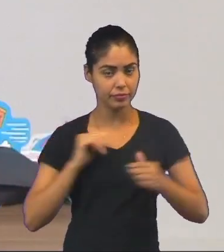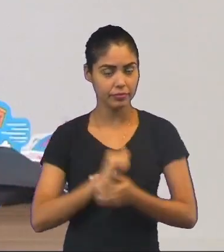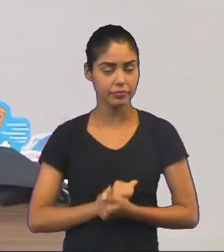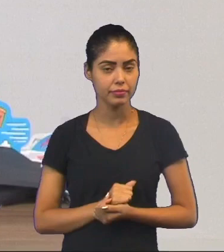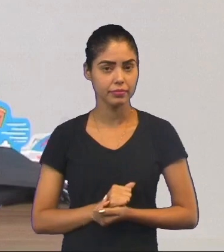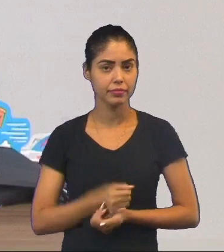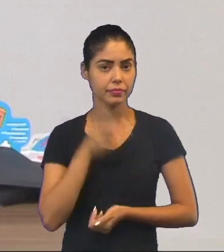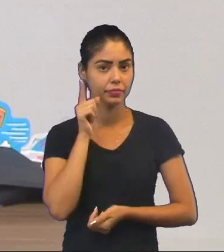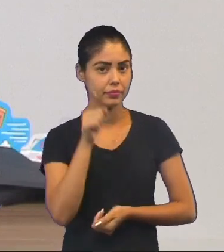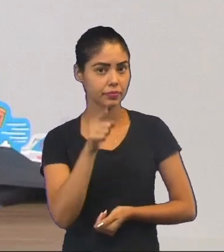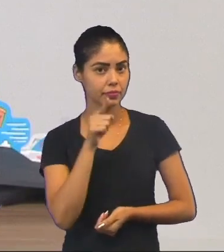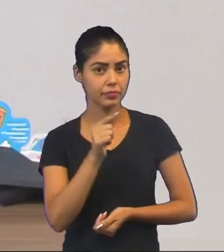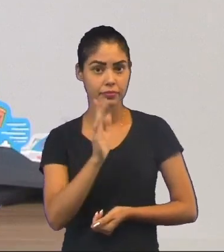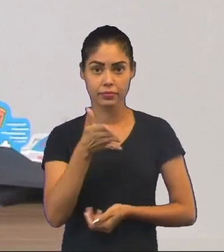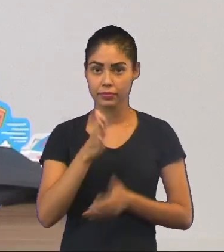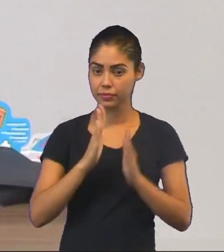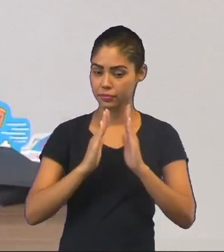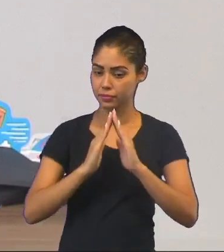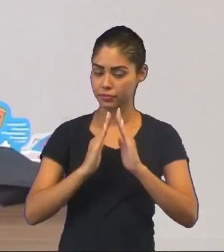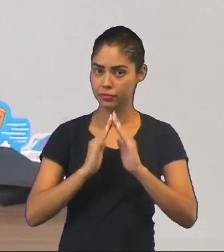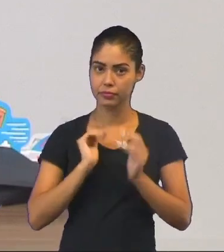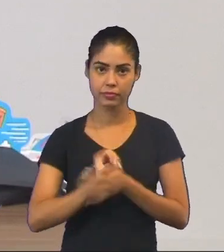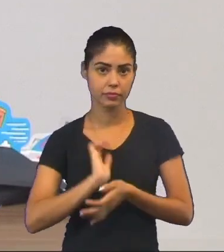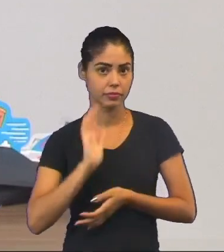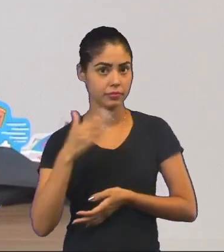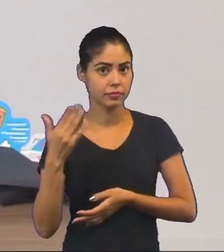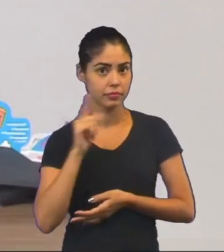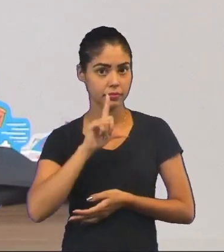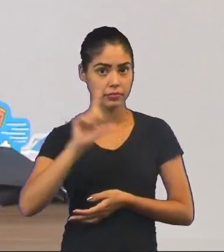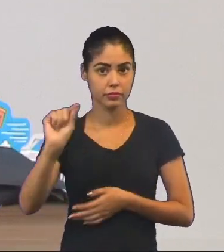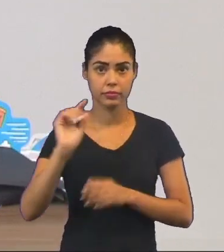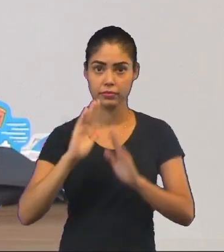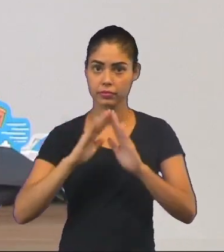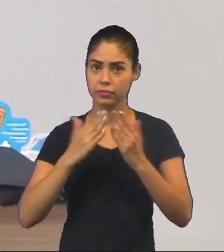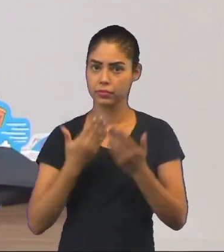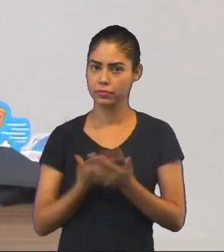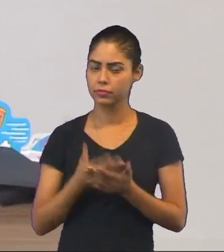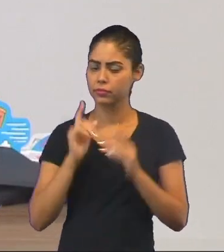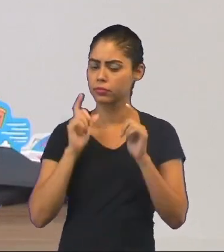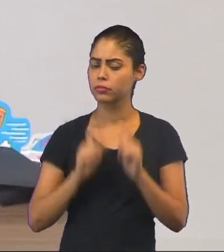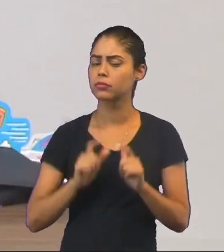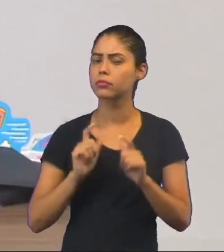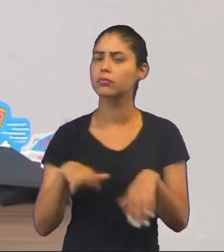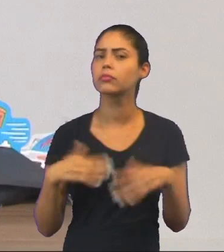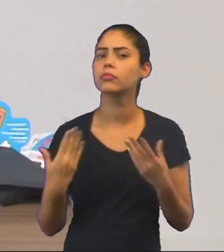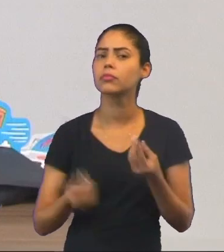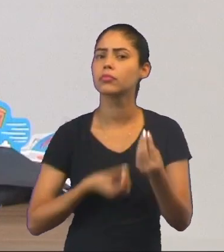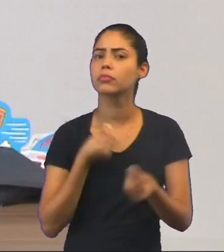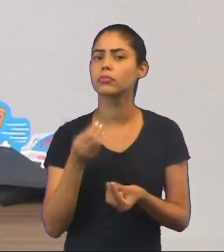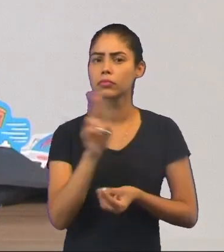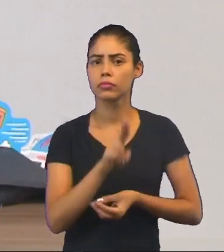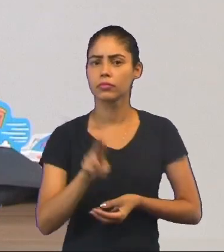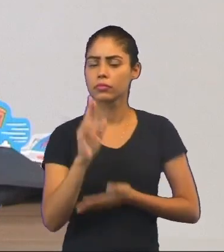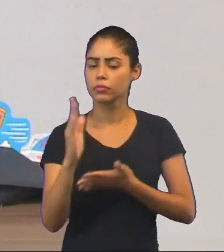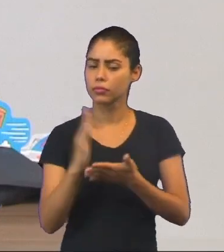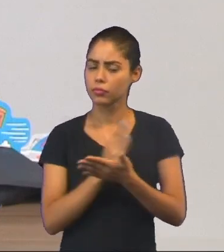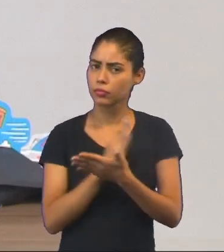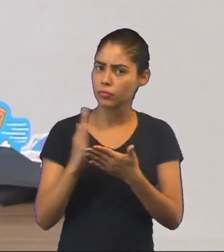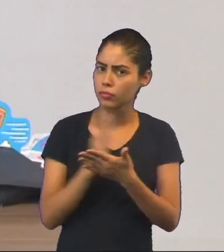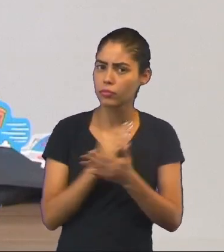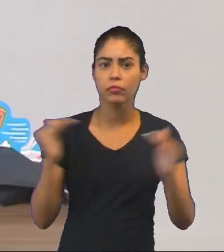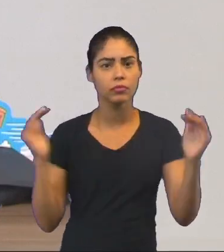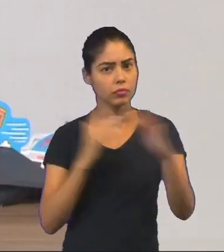mesmo. Você na sua casa, quando você vai à escola, você vai de quê? Você utiliza algum meio